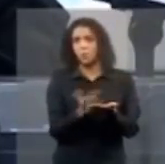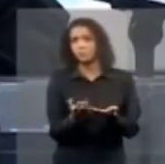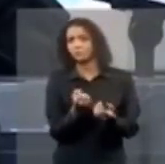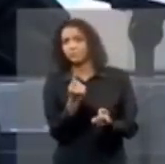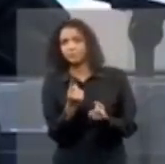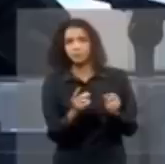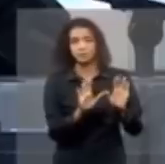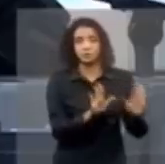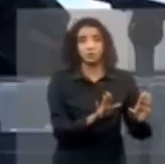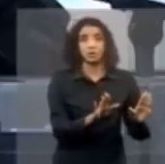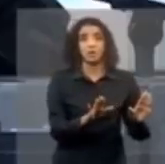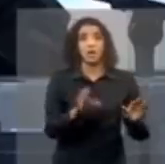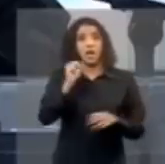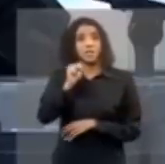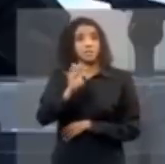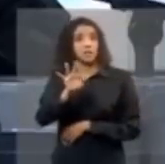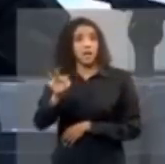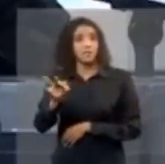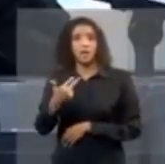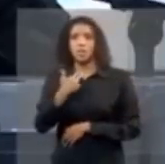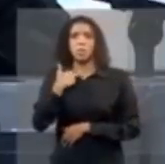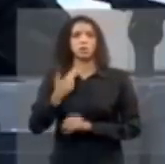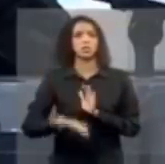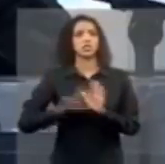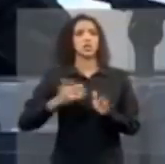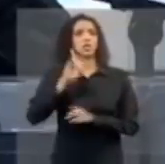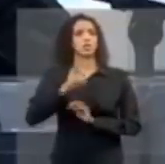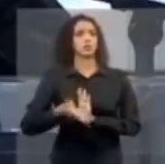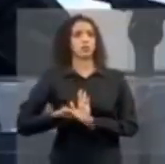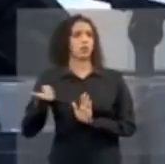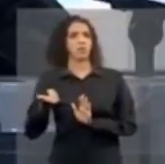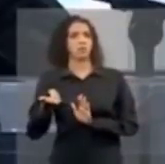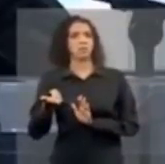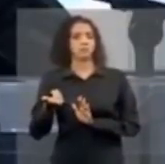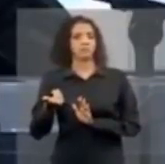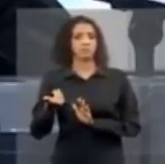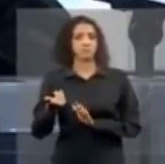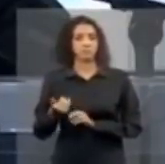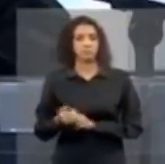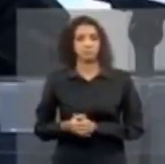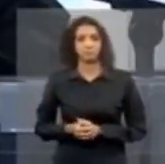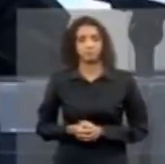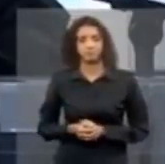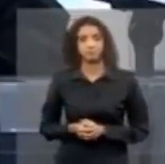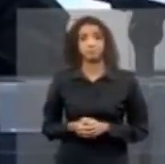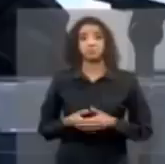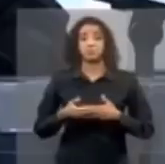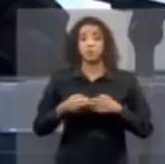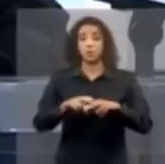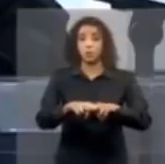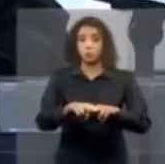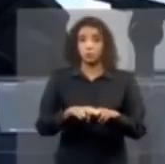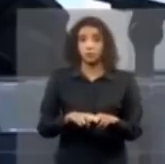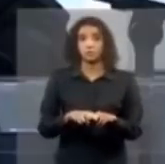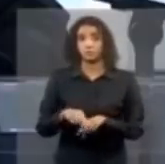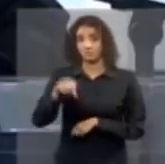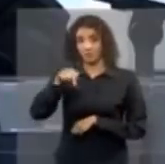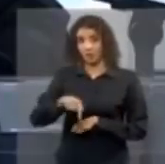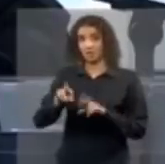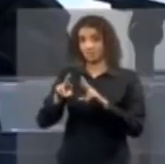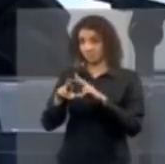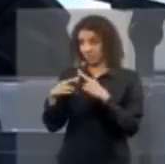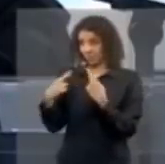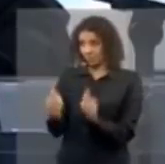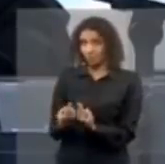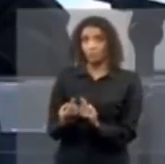nem o Congresso poderia diminuir esses direitos, muito menos o Supremo Tribunal Federal. Por esses motivos, tanto esta